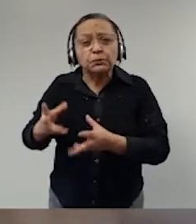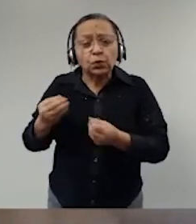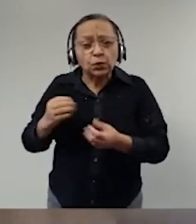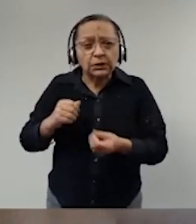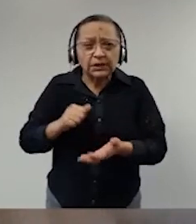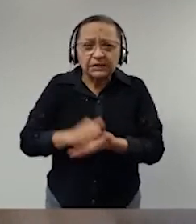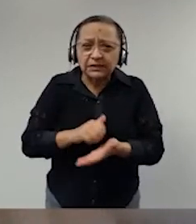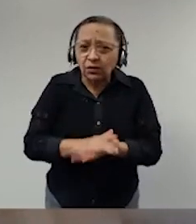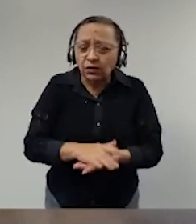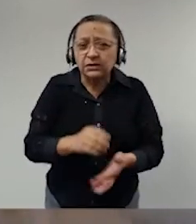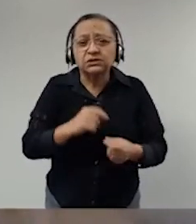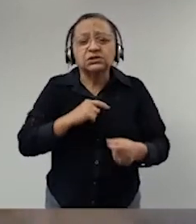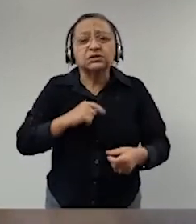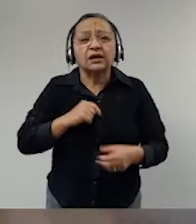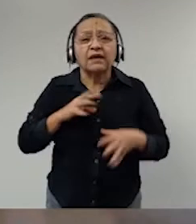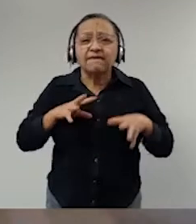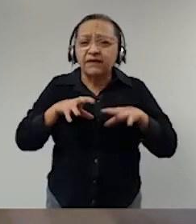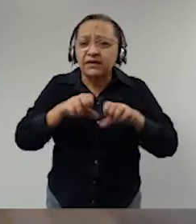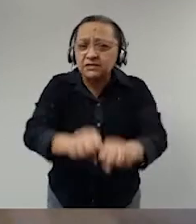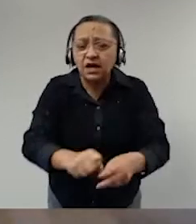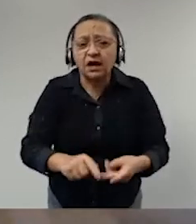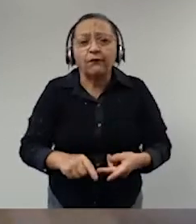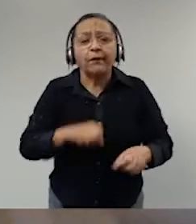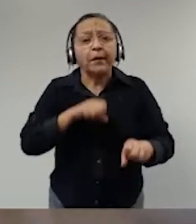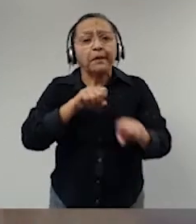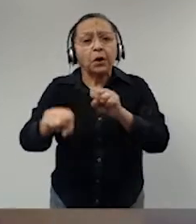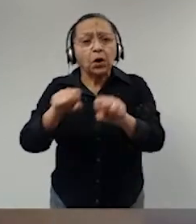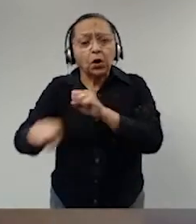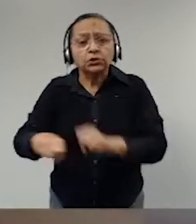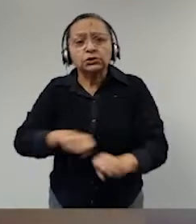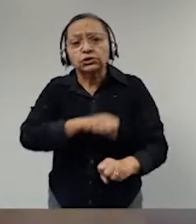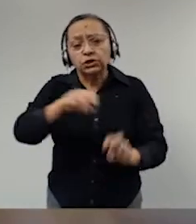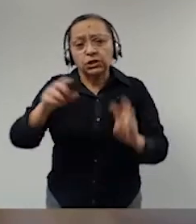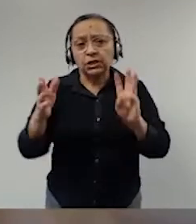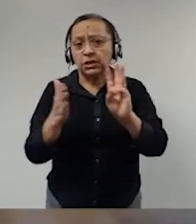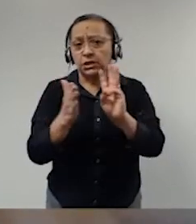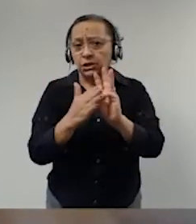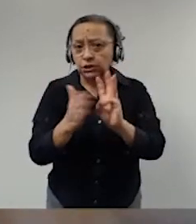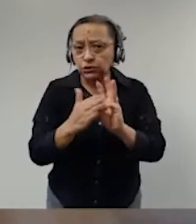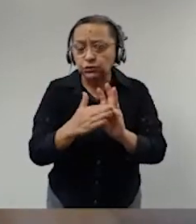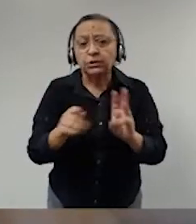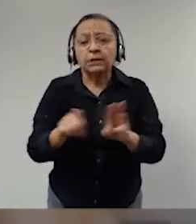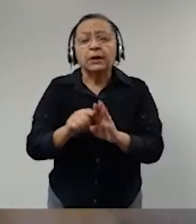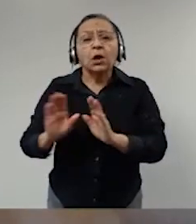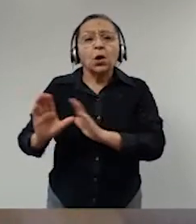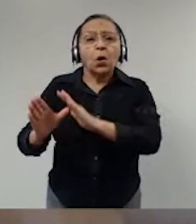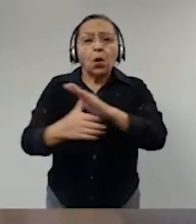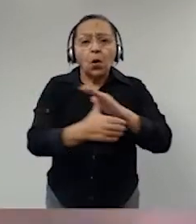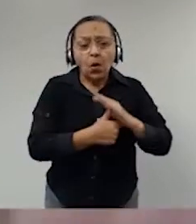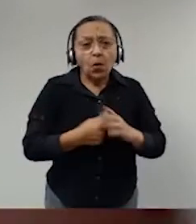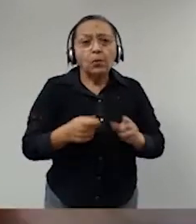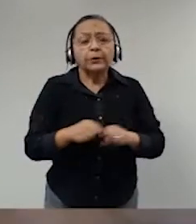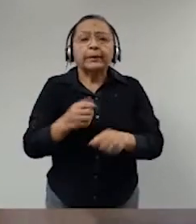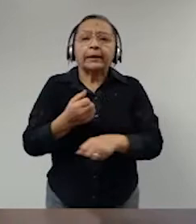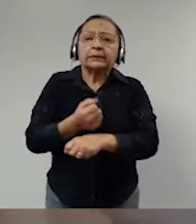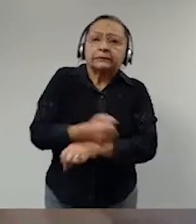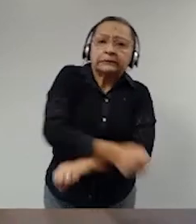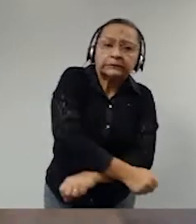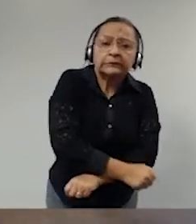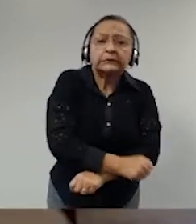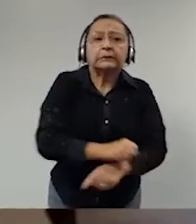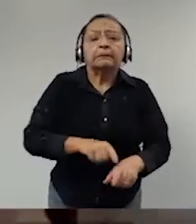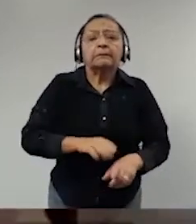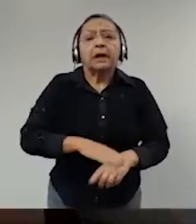você teria assassinato de índios, roubo de recursos naturais, depois tráfico e escravidão, mais de 3 séculos de